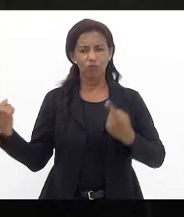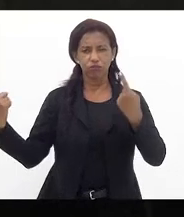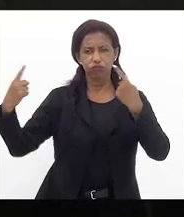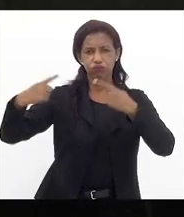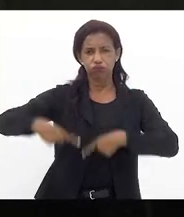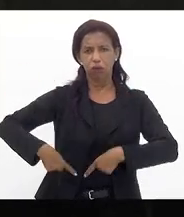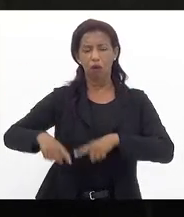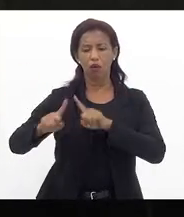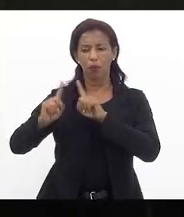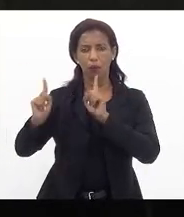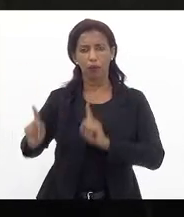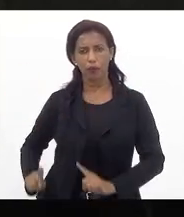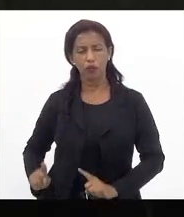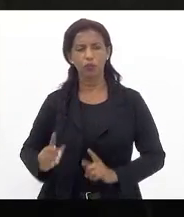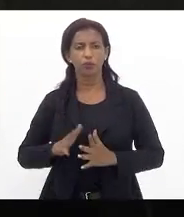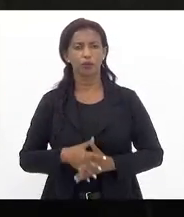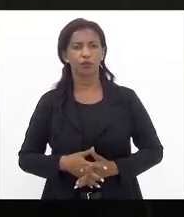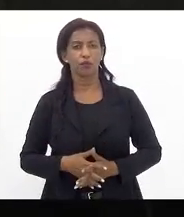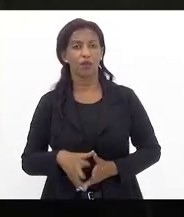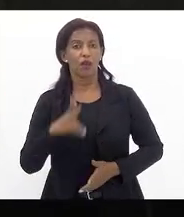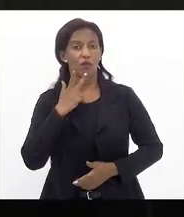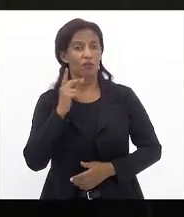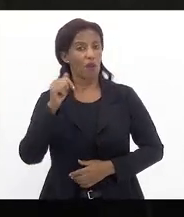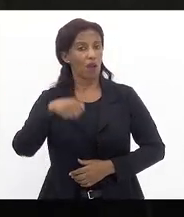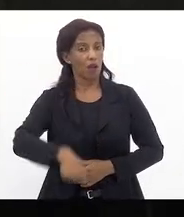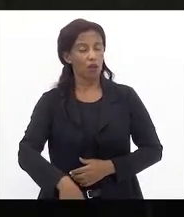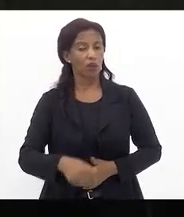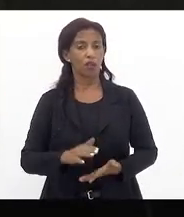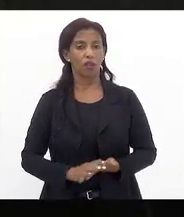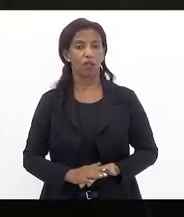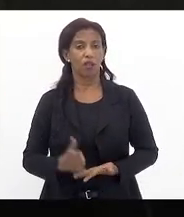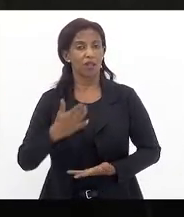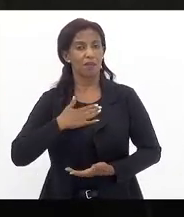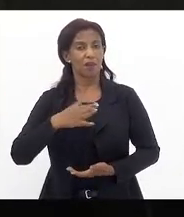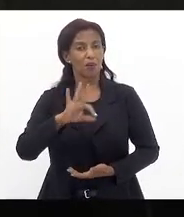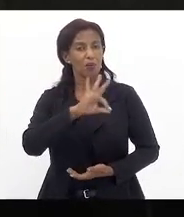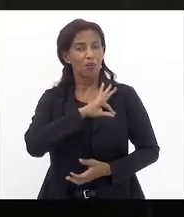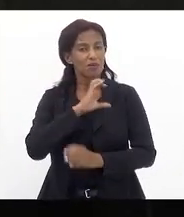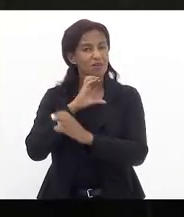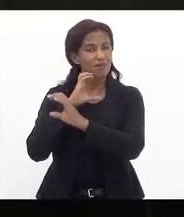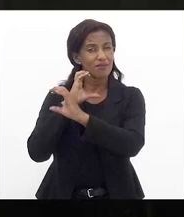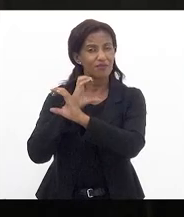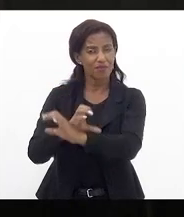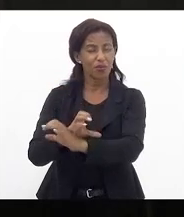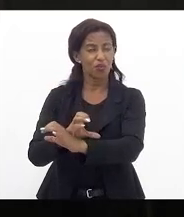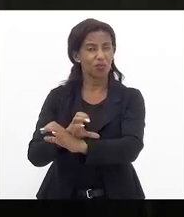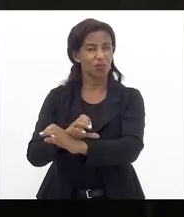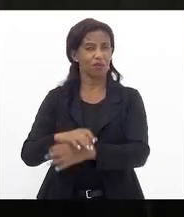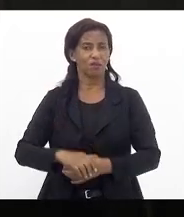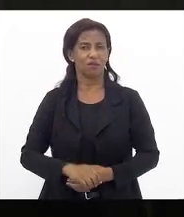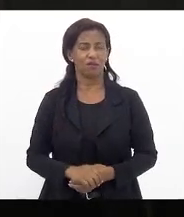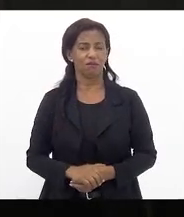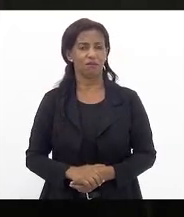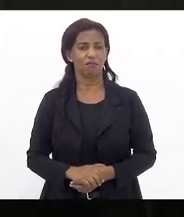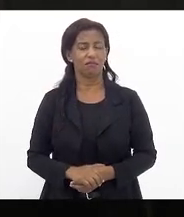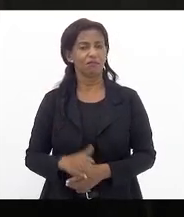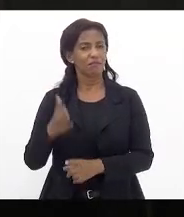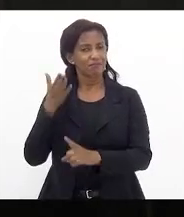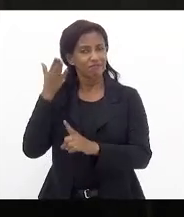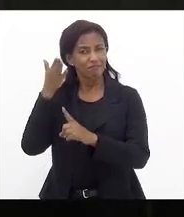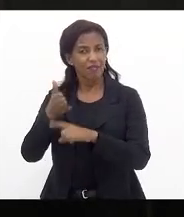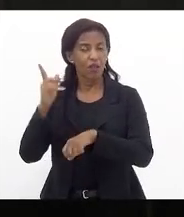confrontar os servidores. Falo aqui da minha querida Polícia Civil. Na questão